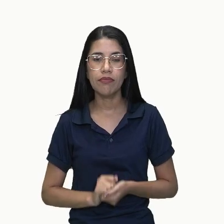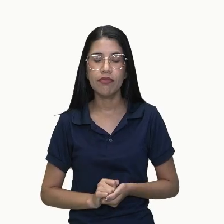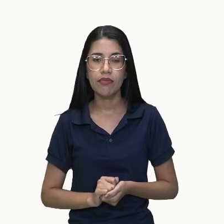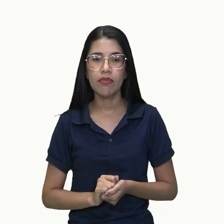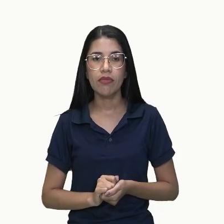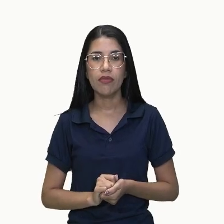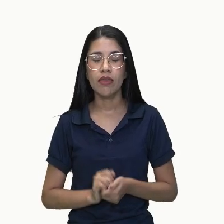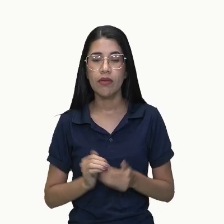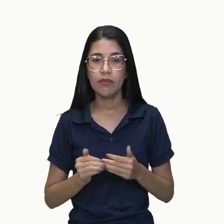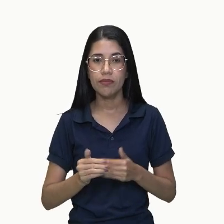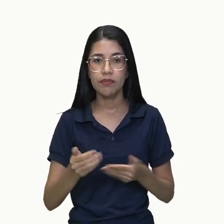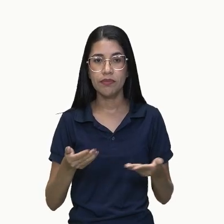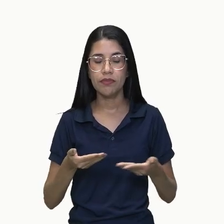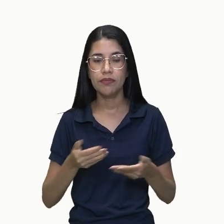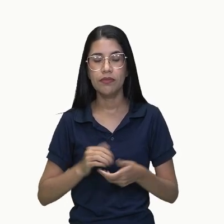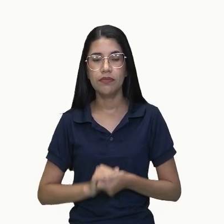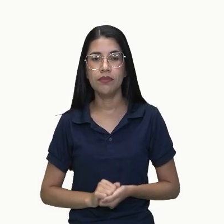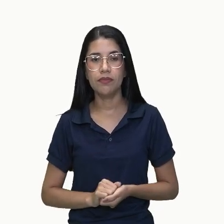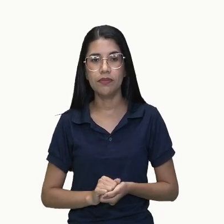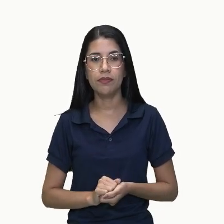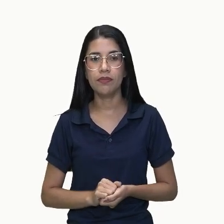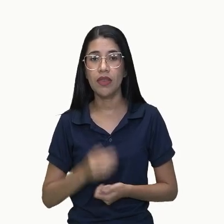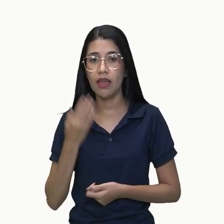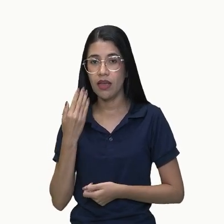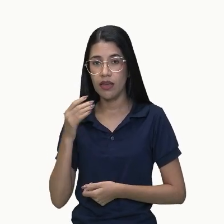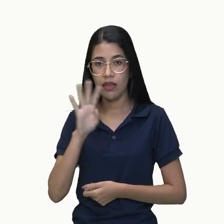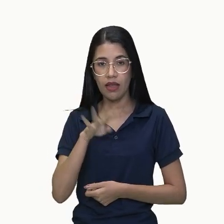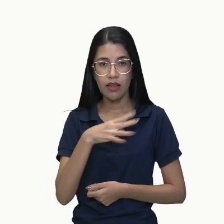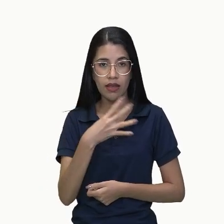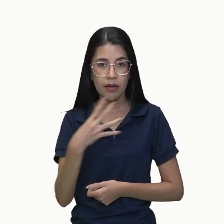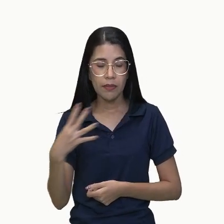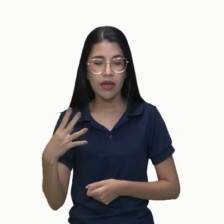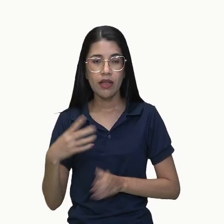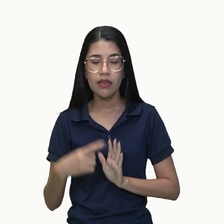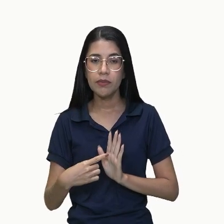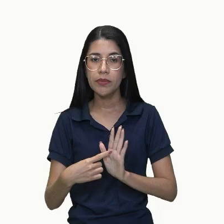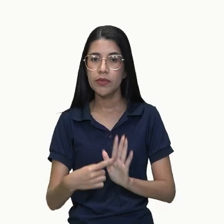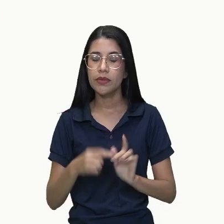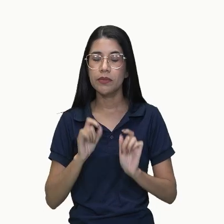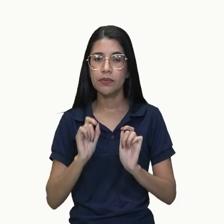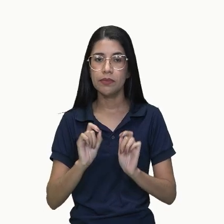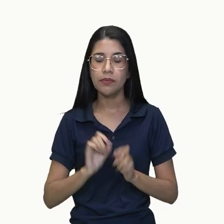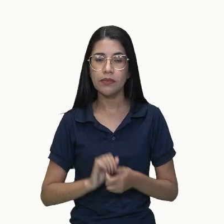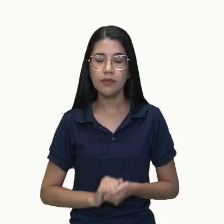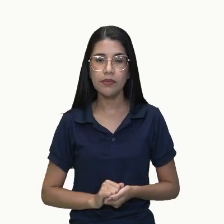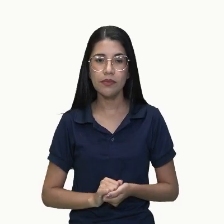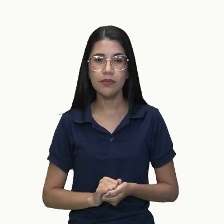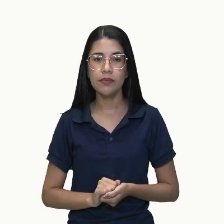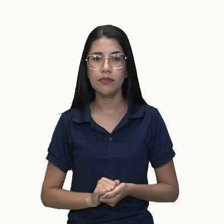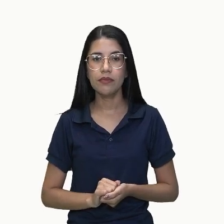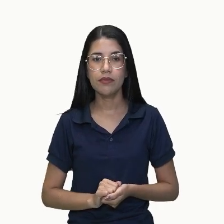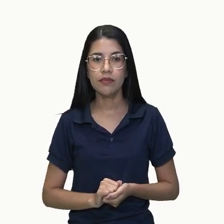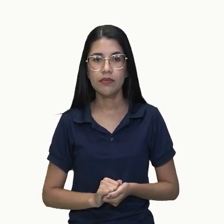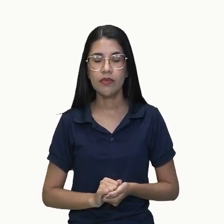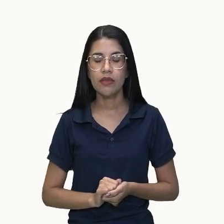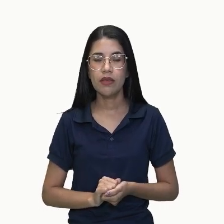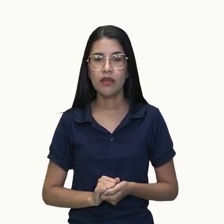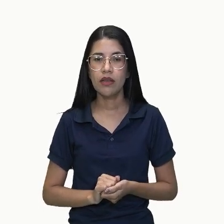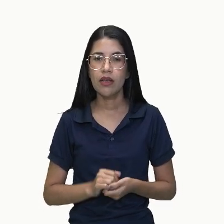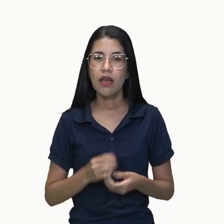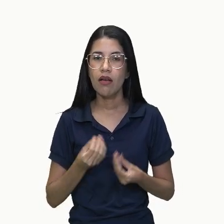dando continuidade, nós temos aí uma tabela, tá? Uma tabela que mostra de